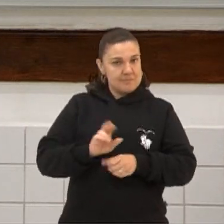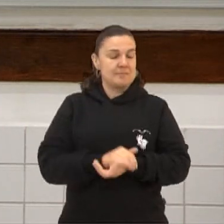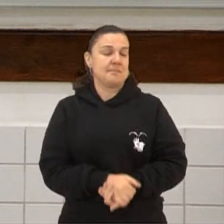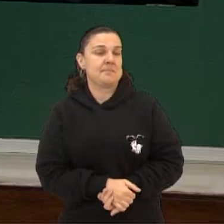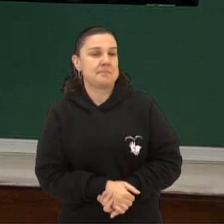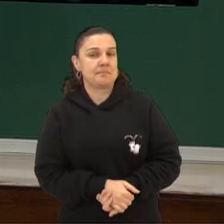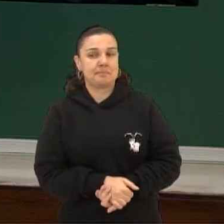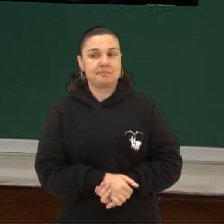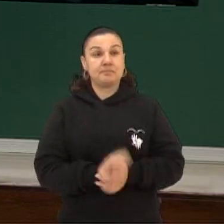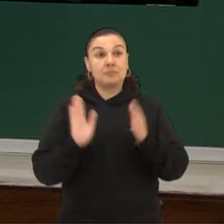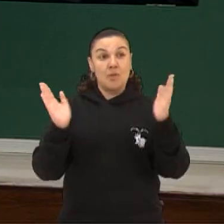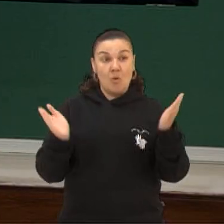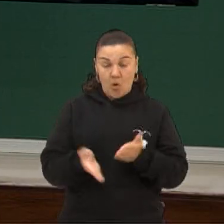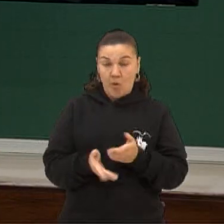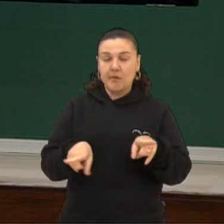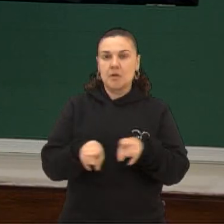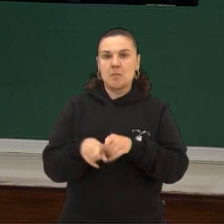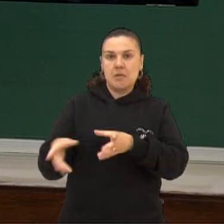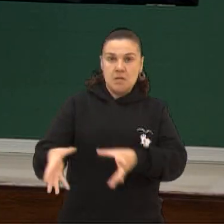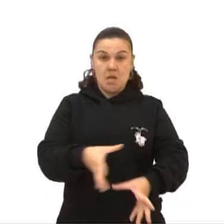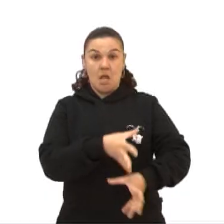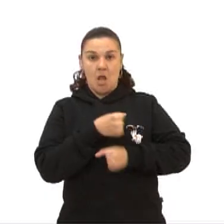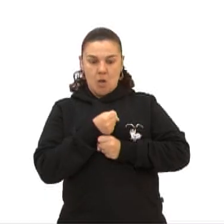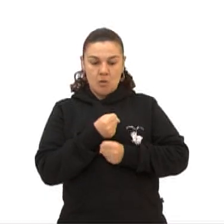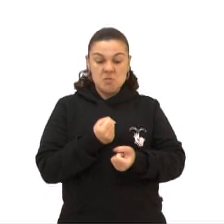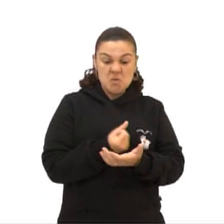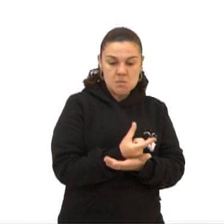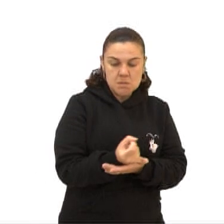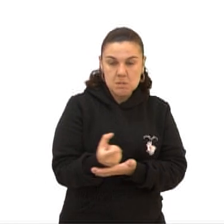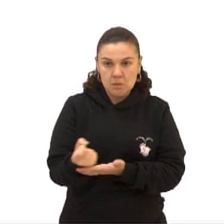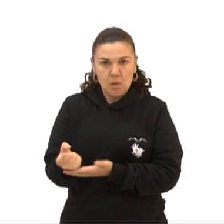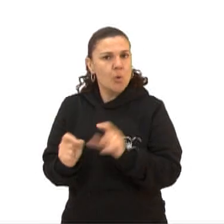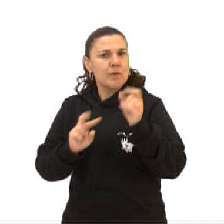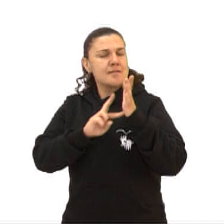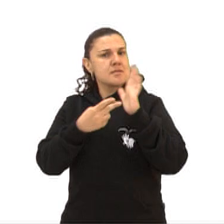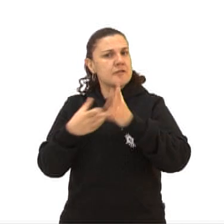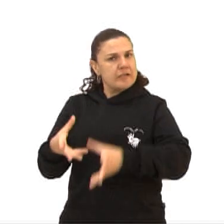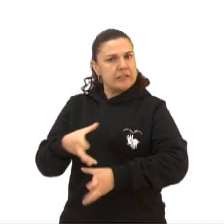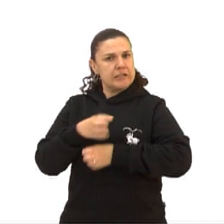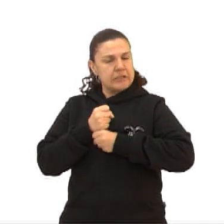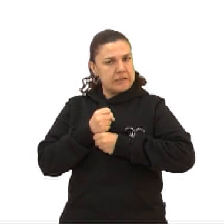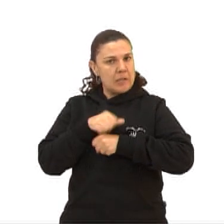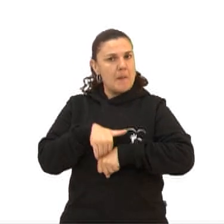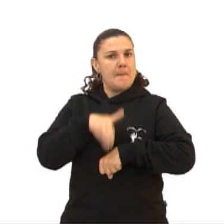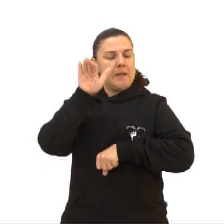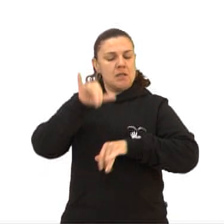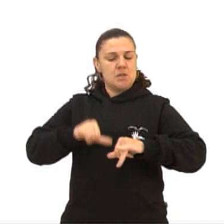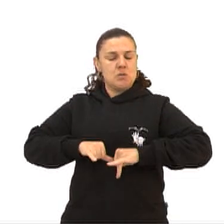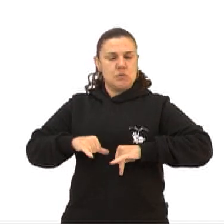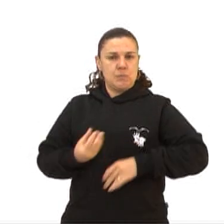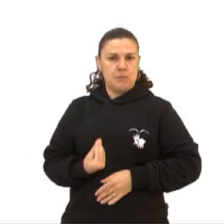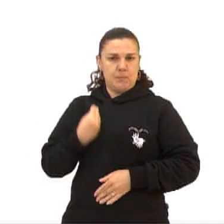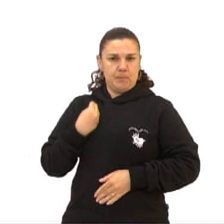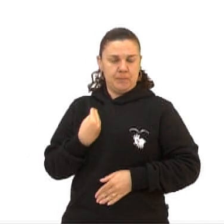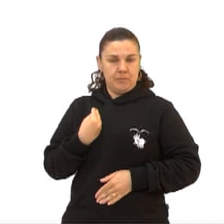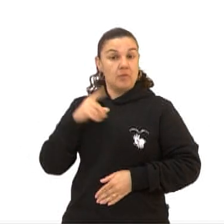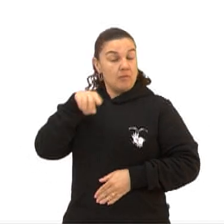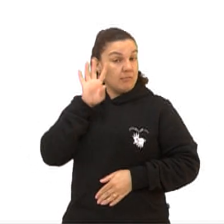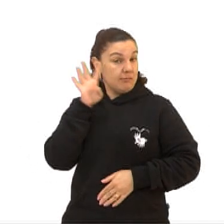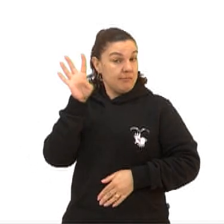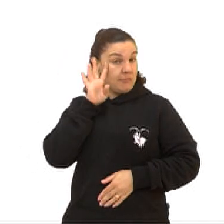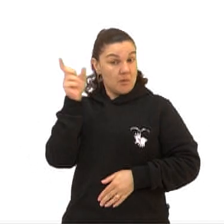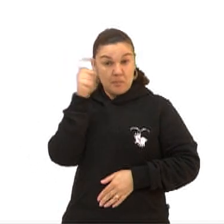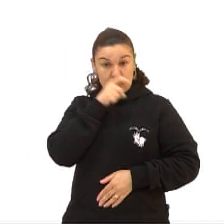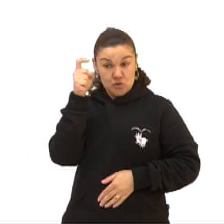Então aqui a gente chega à questão do egoísmo e do consumismo. O egoísmo aumenta o sofrimento da existência e ele é ilusório